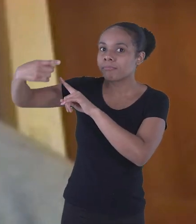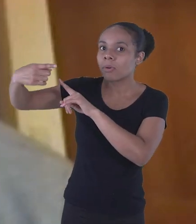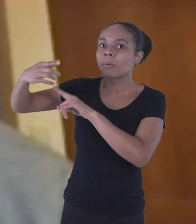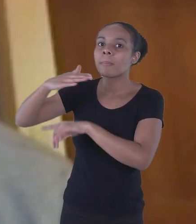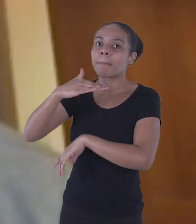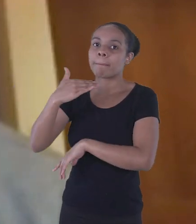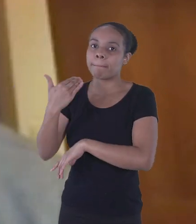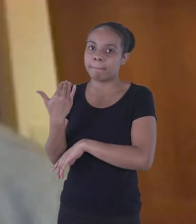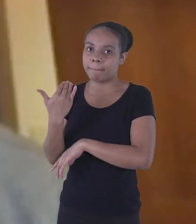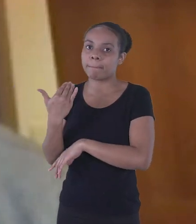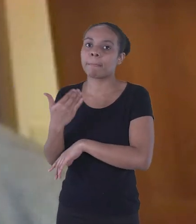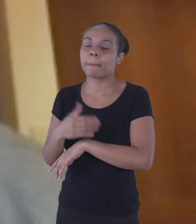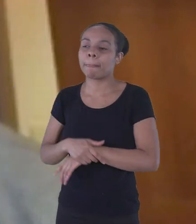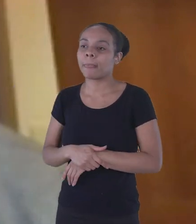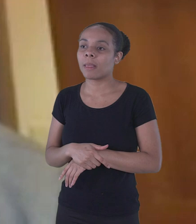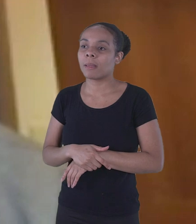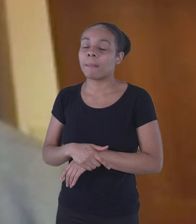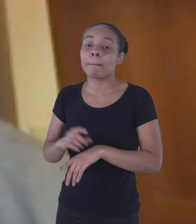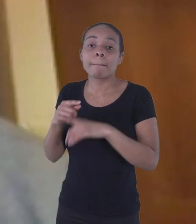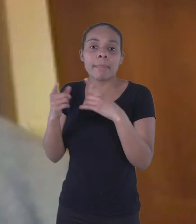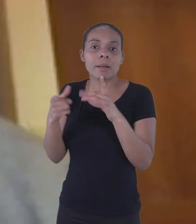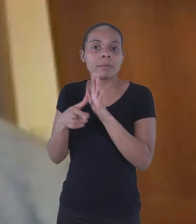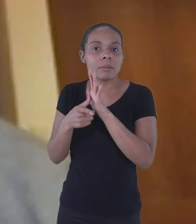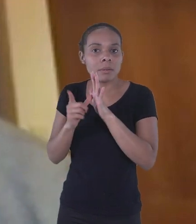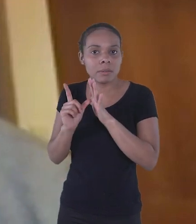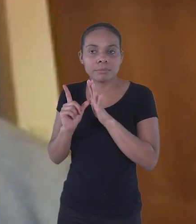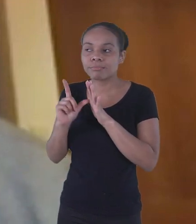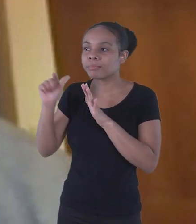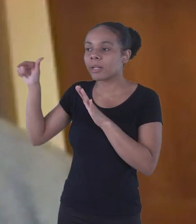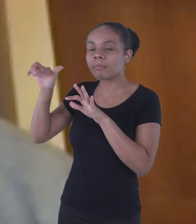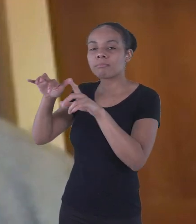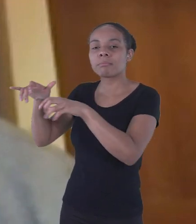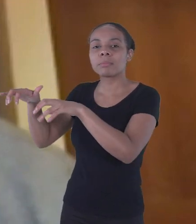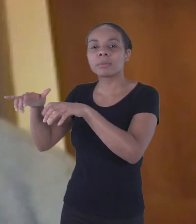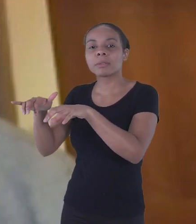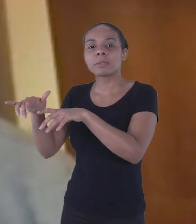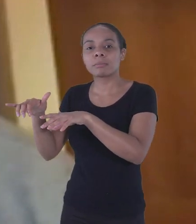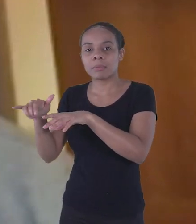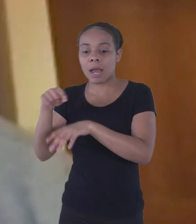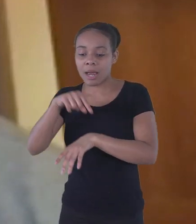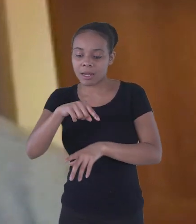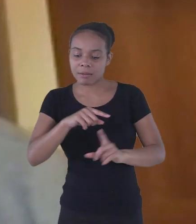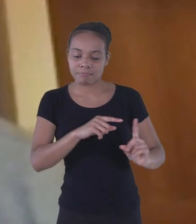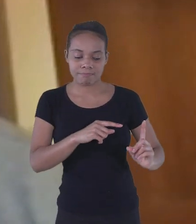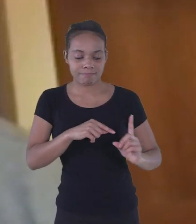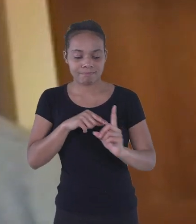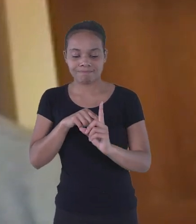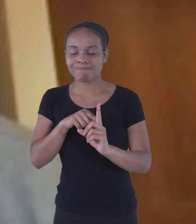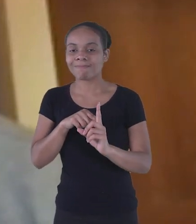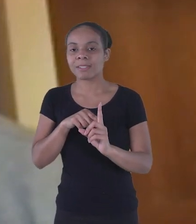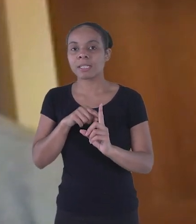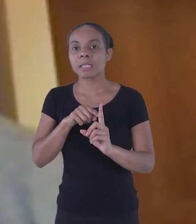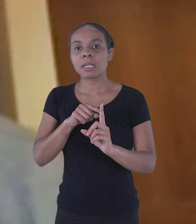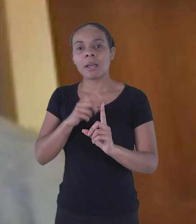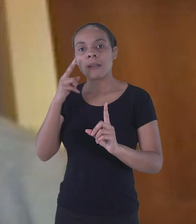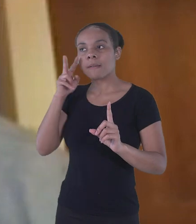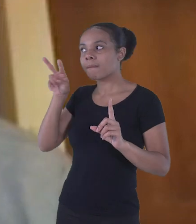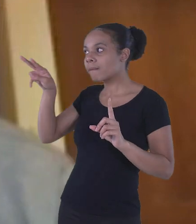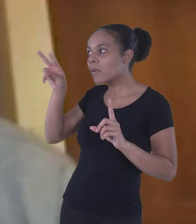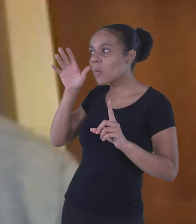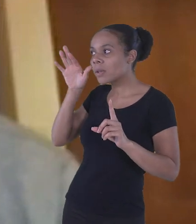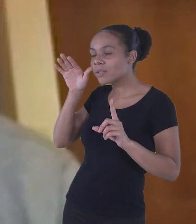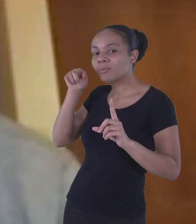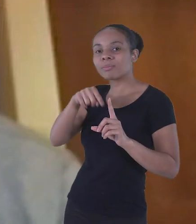o piano e a arte musical, porque ele vê que a vida é mais forte que a arte, que o